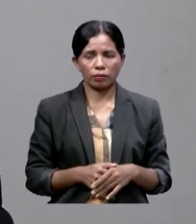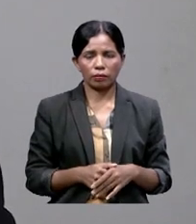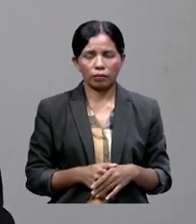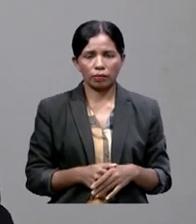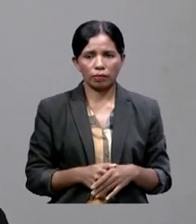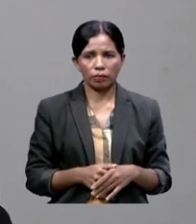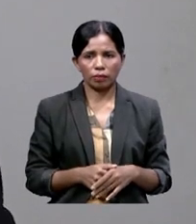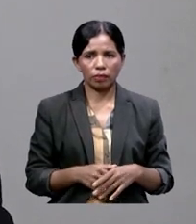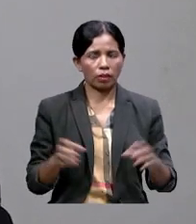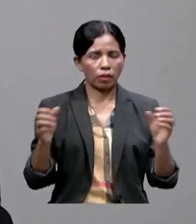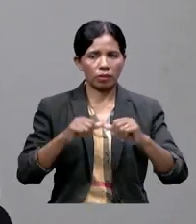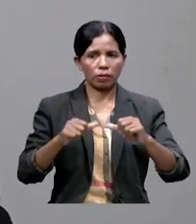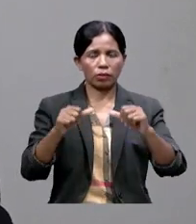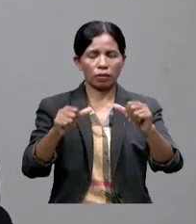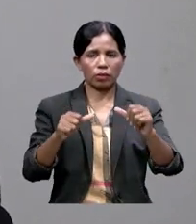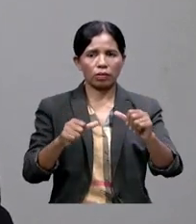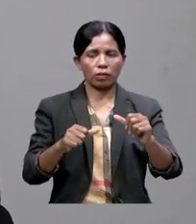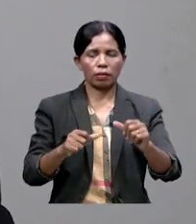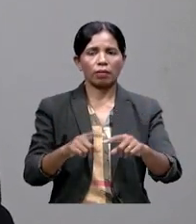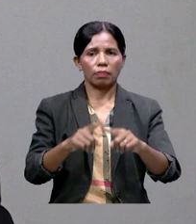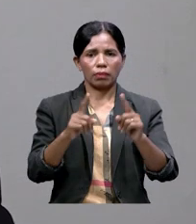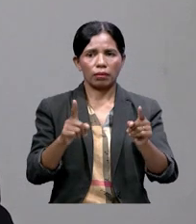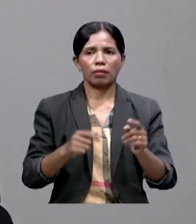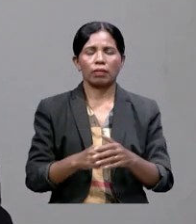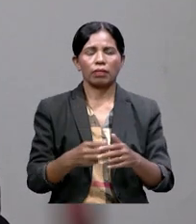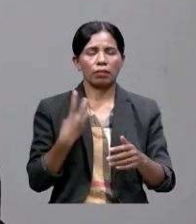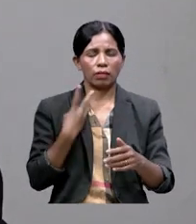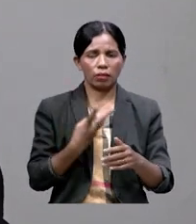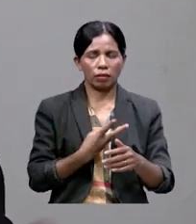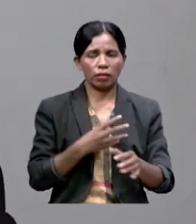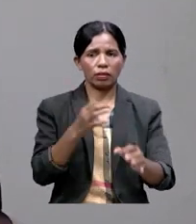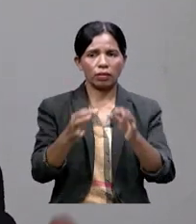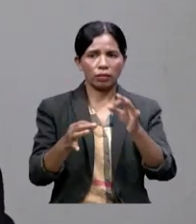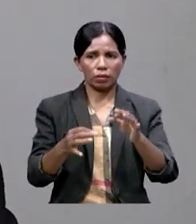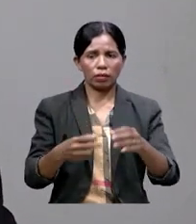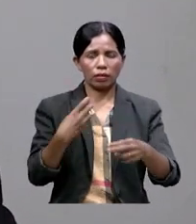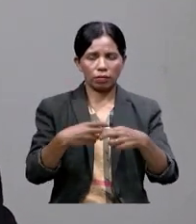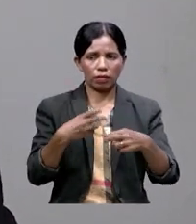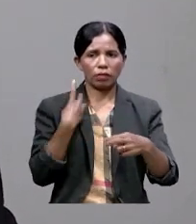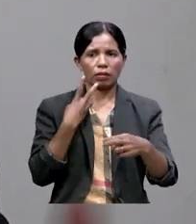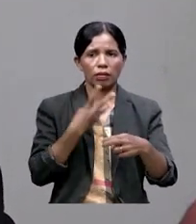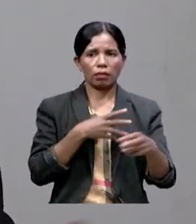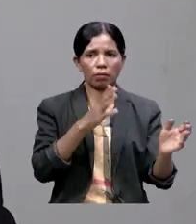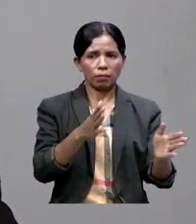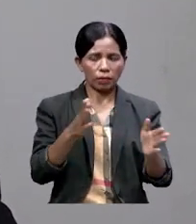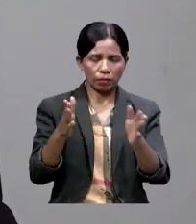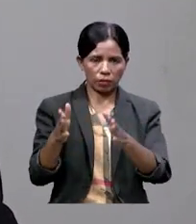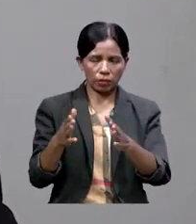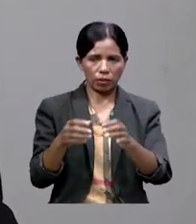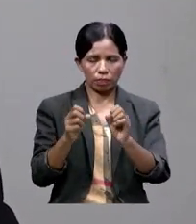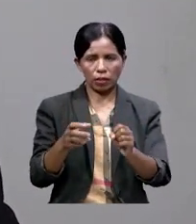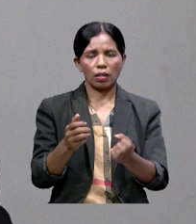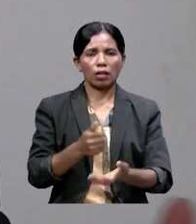la continuă o la strata, mai să nu în tantu se care ca la strata mă am preparat o atu be la